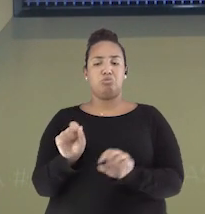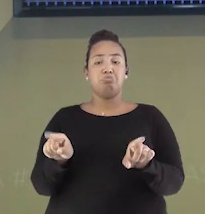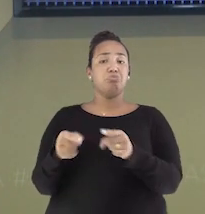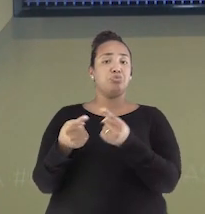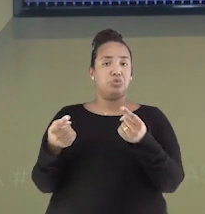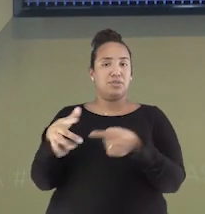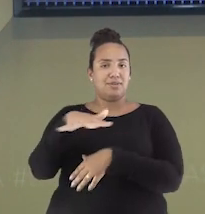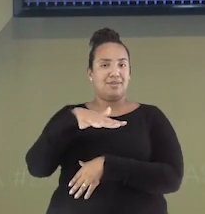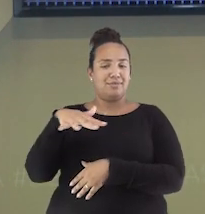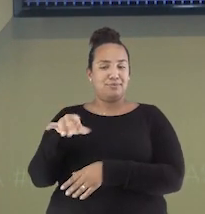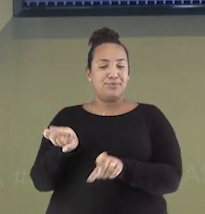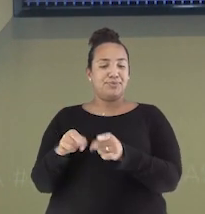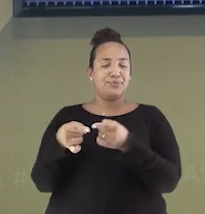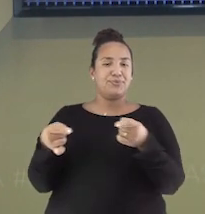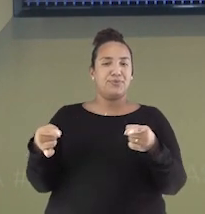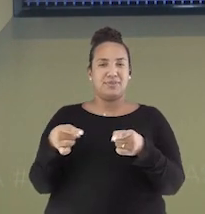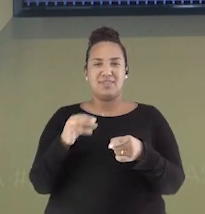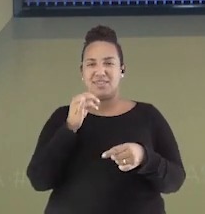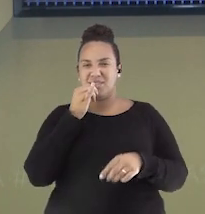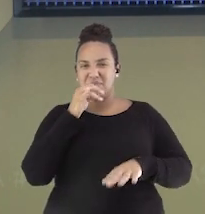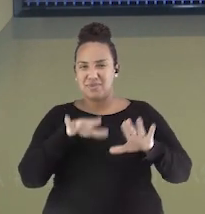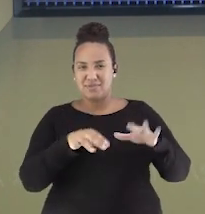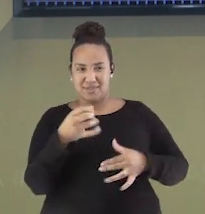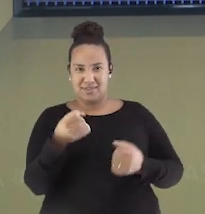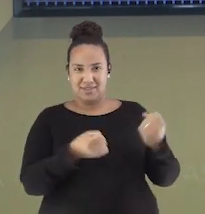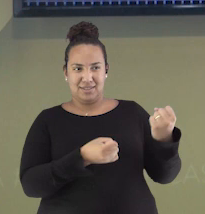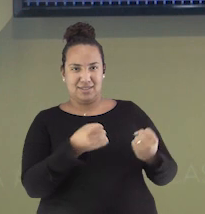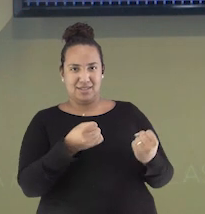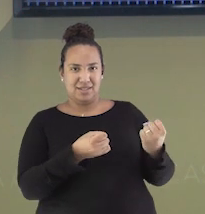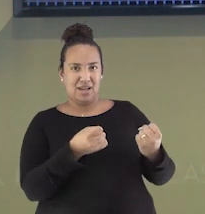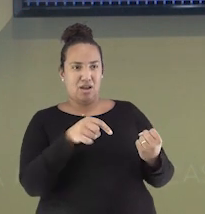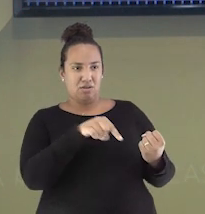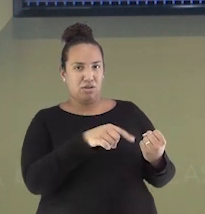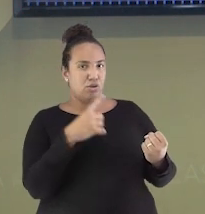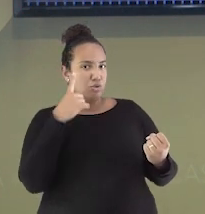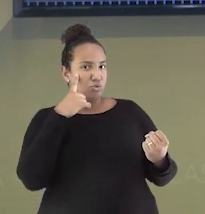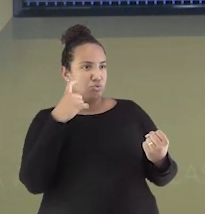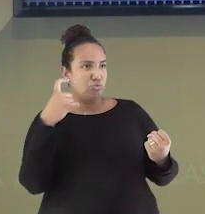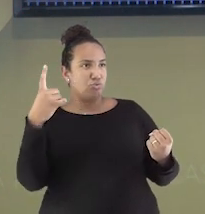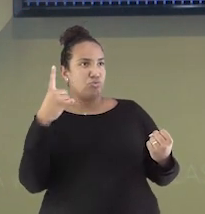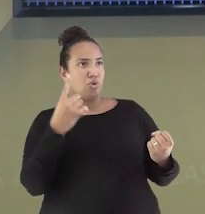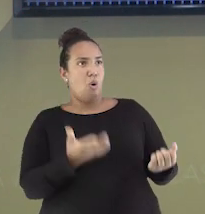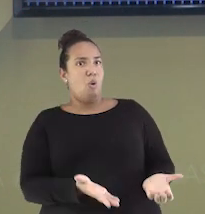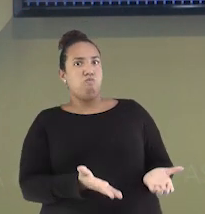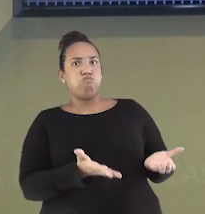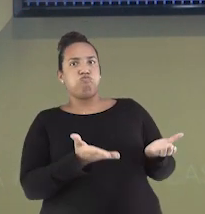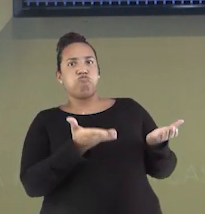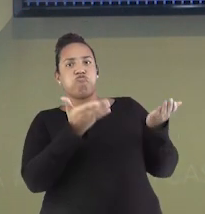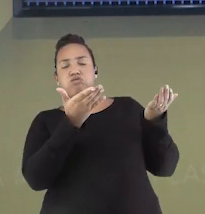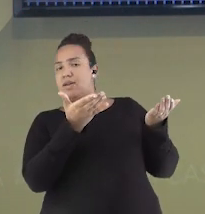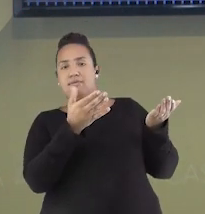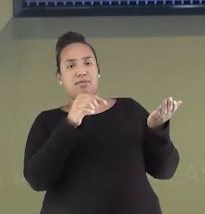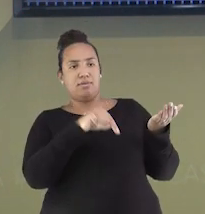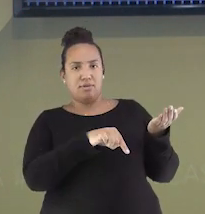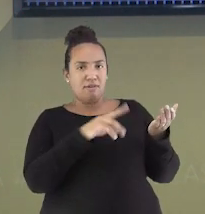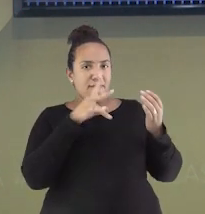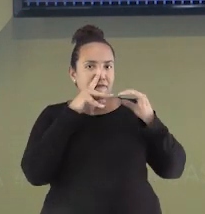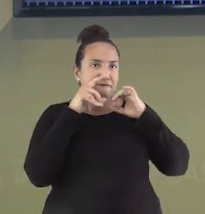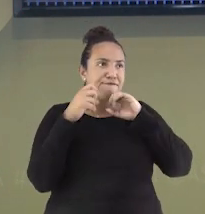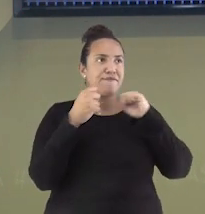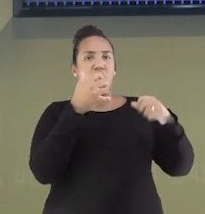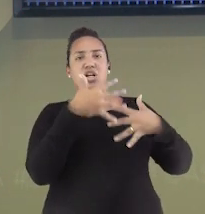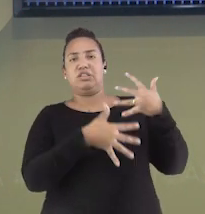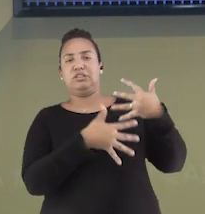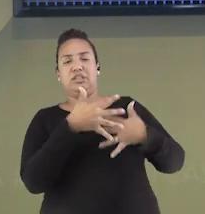de vez em quando a gente tá na rua e passa um carro com som alto não é mesmo daí a gente considera que a altura na música Vem desse som